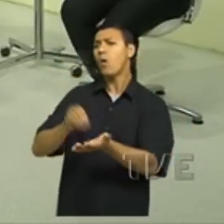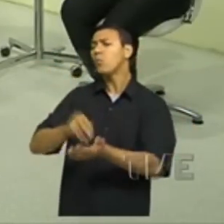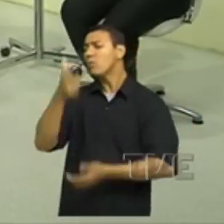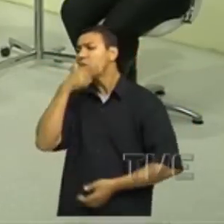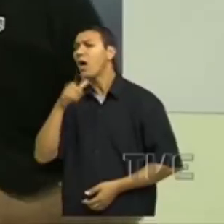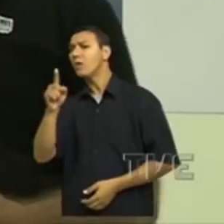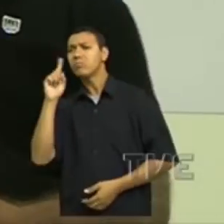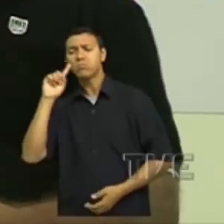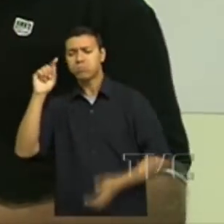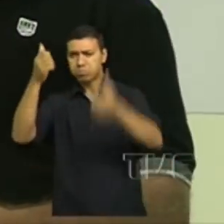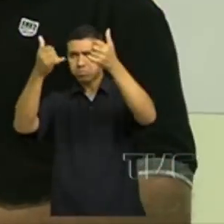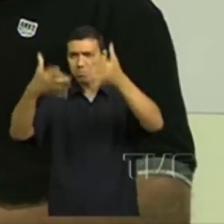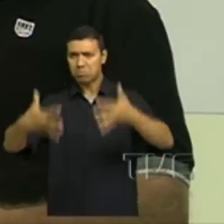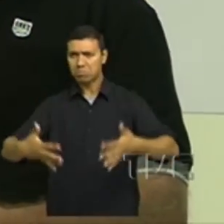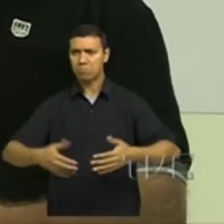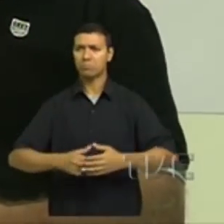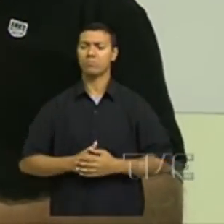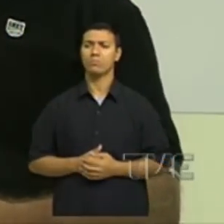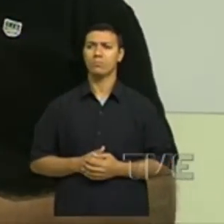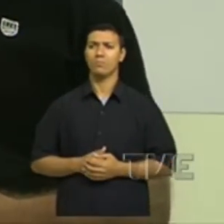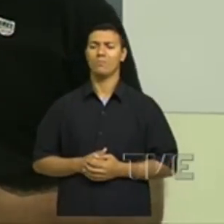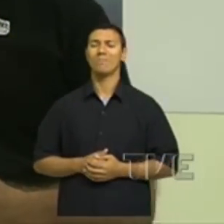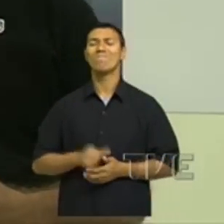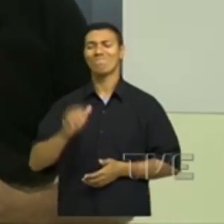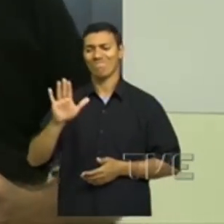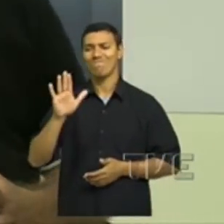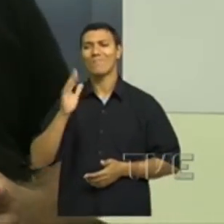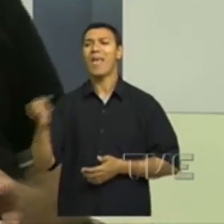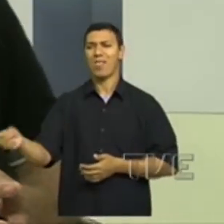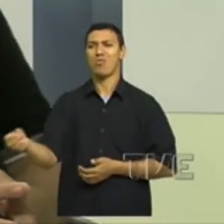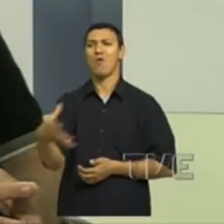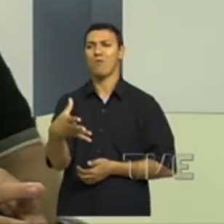incipiente? Ainda é bastante novo isso.